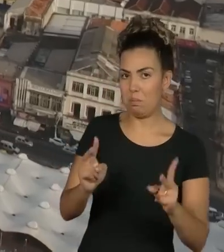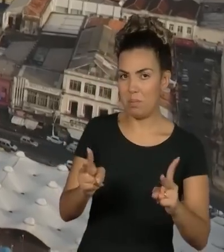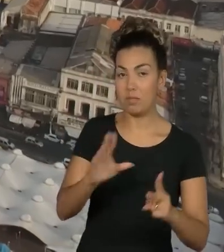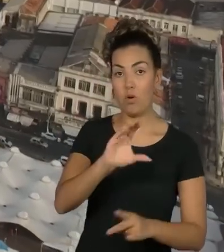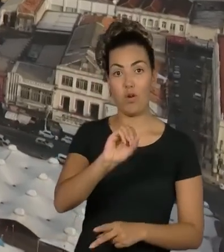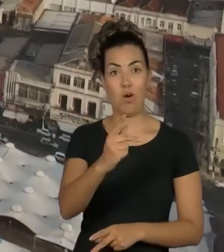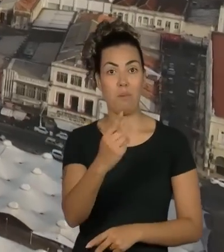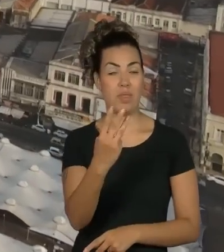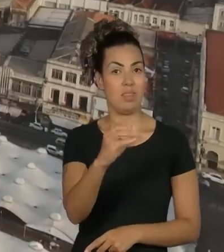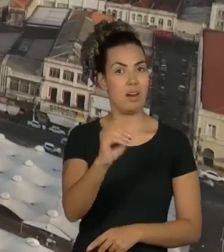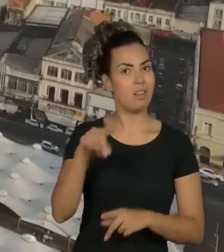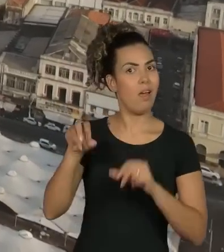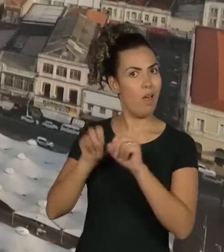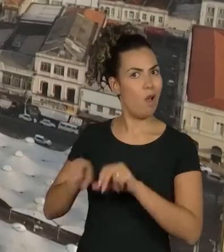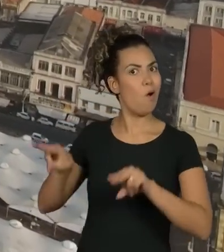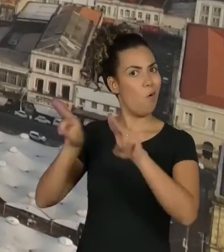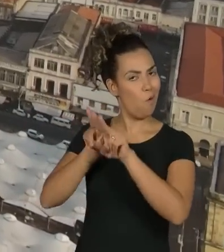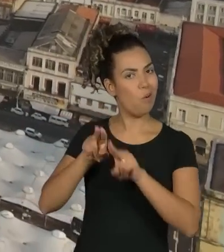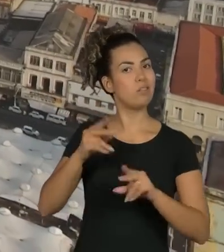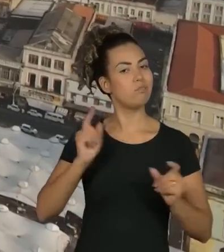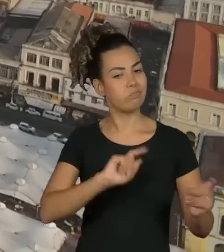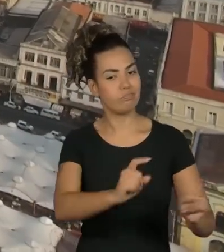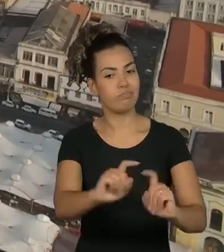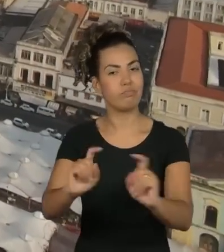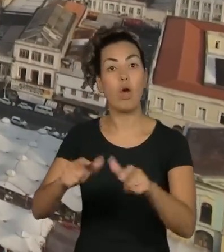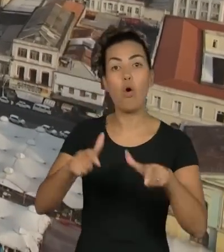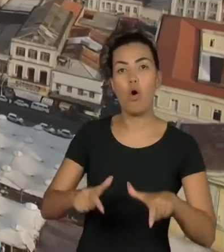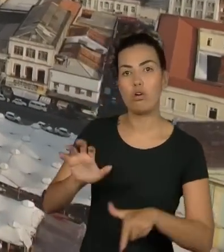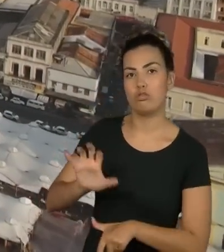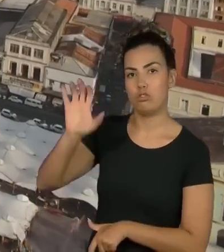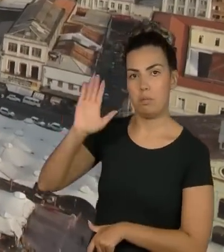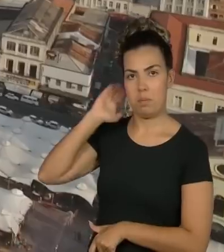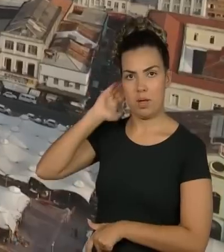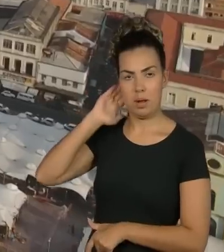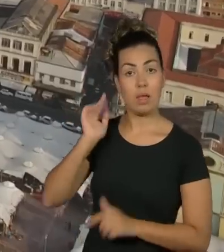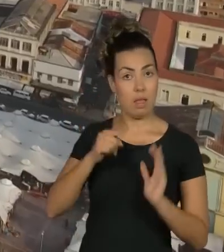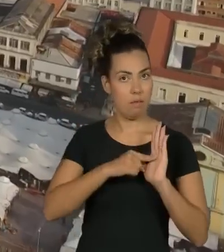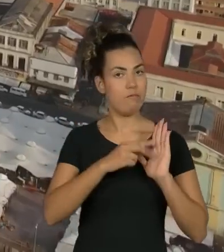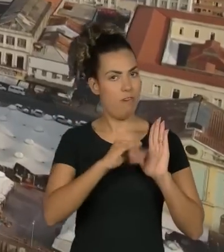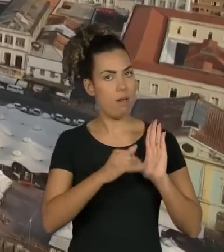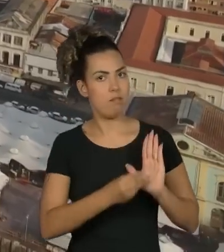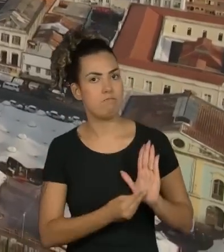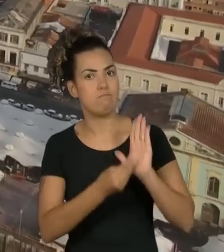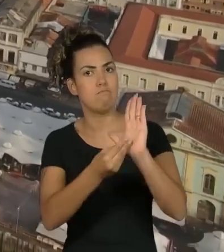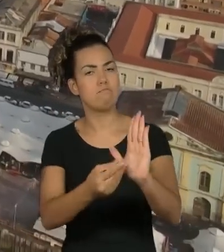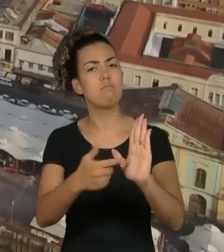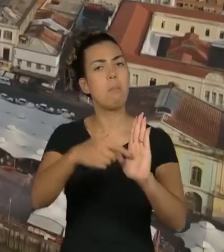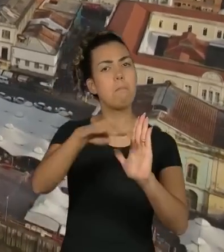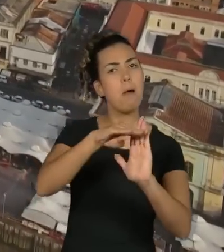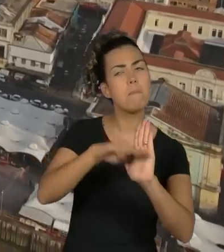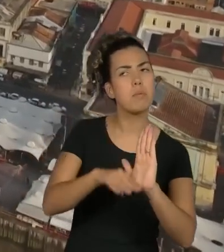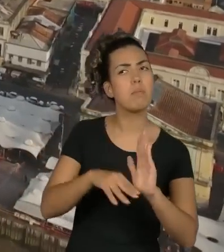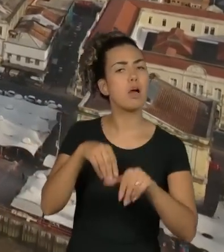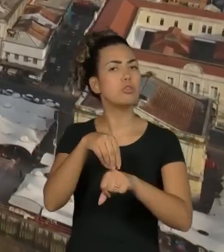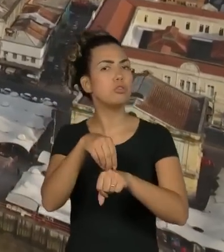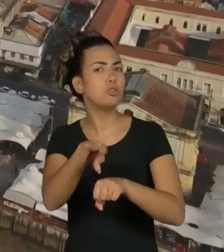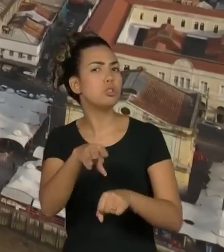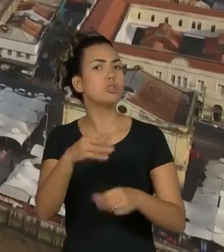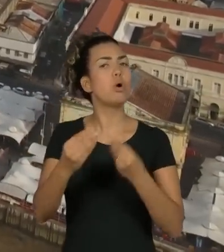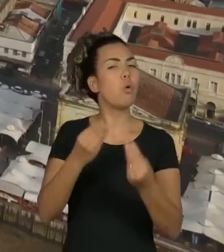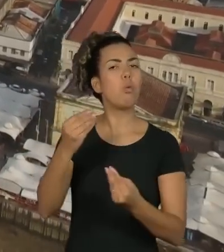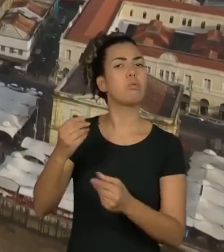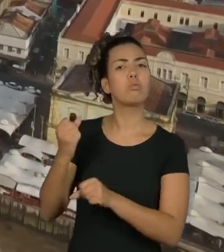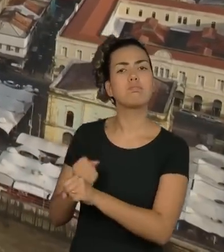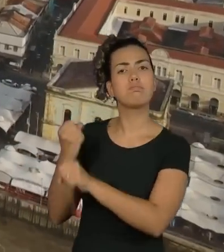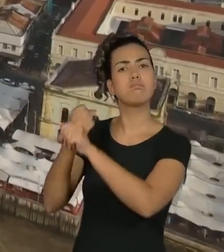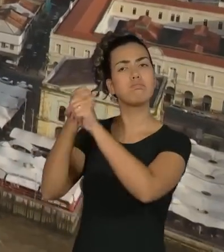Conferência da ONU para o Clima em Belém. Nele estarão recomendações para um novo modelo voltado ao setor da construção